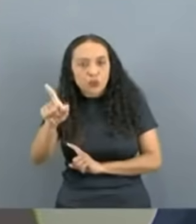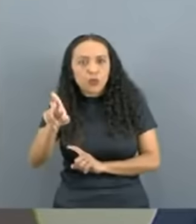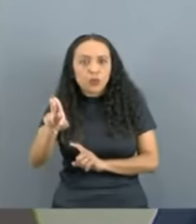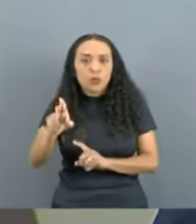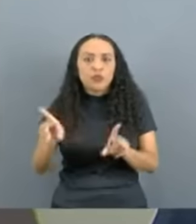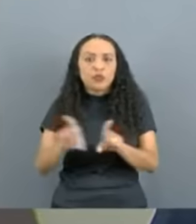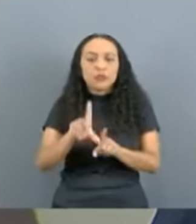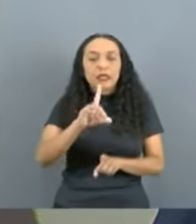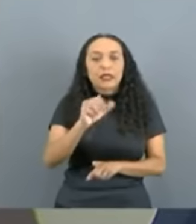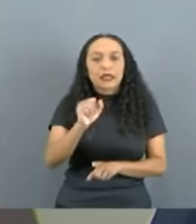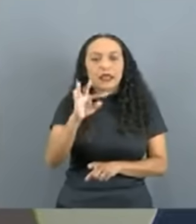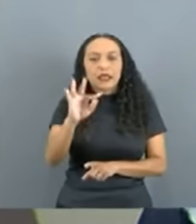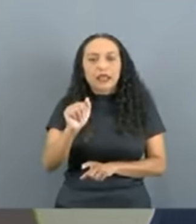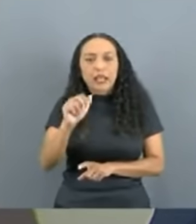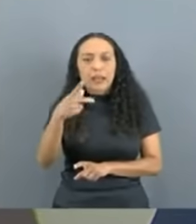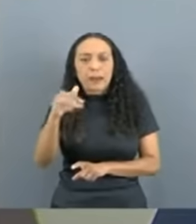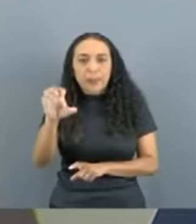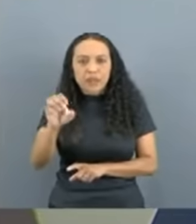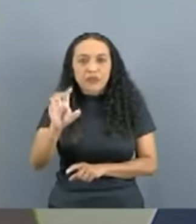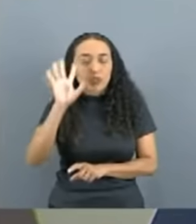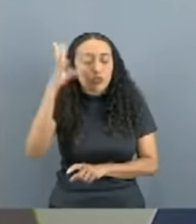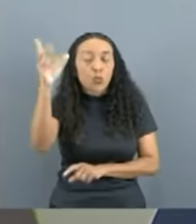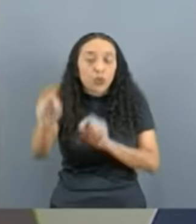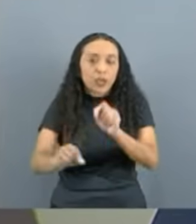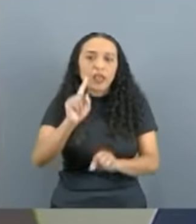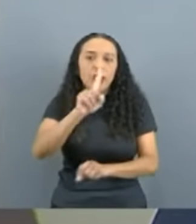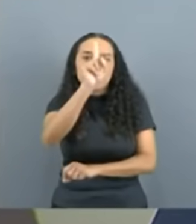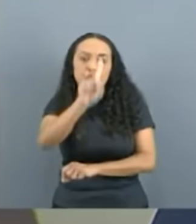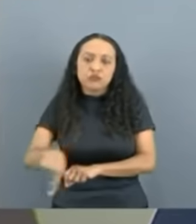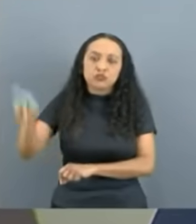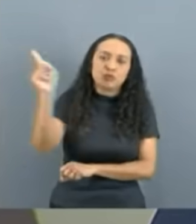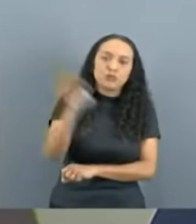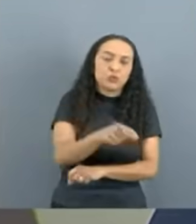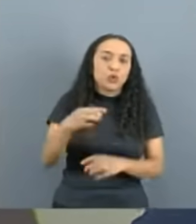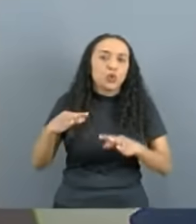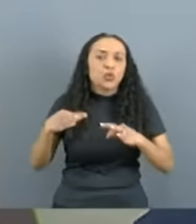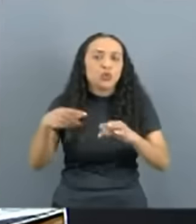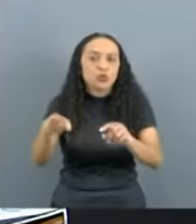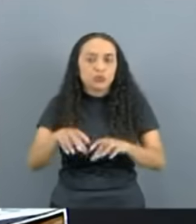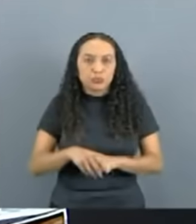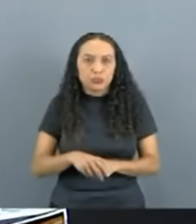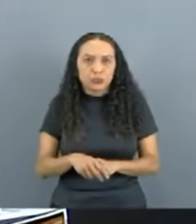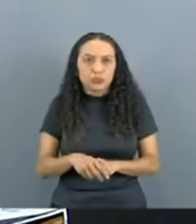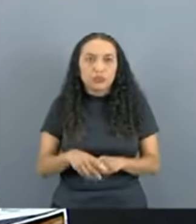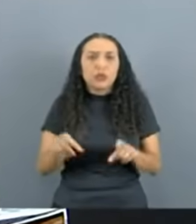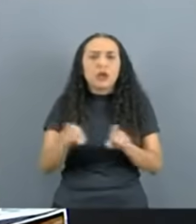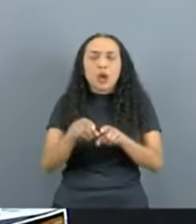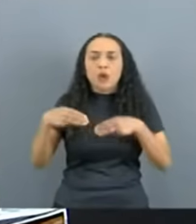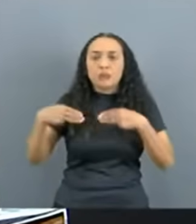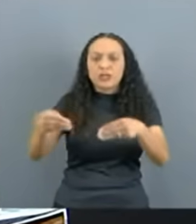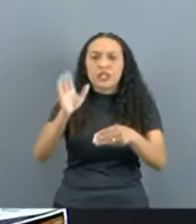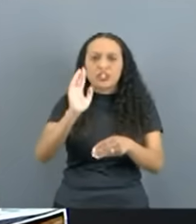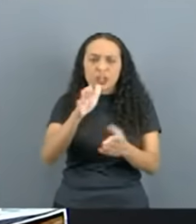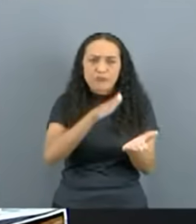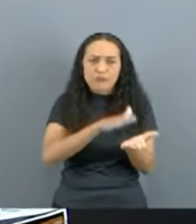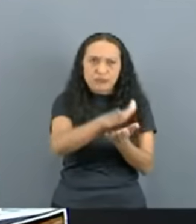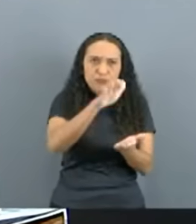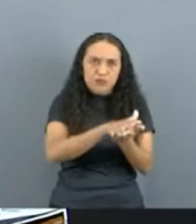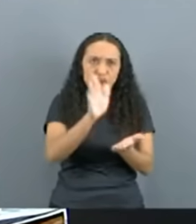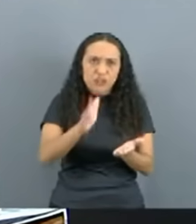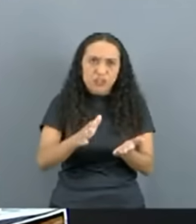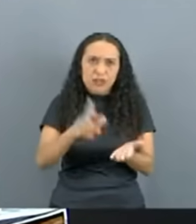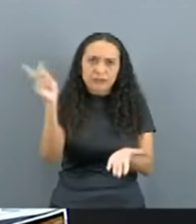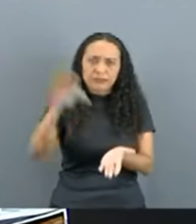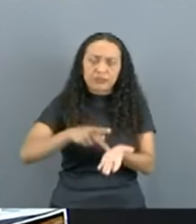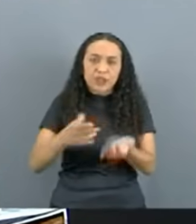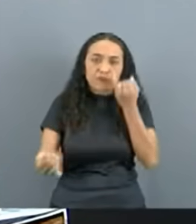Dataprev, tomou, foi suspender todos os ACTs. E o Ministério já está publicando ativamente